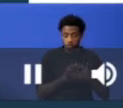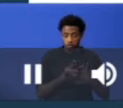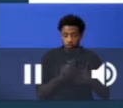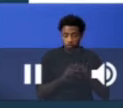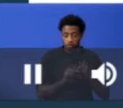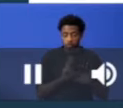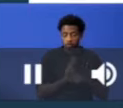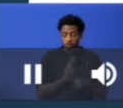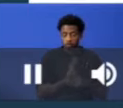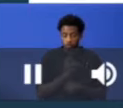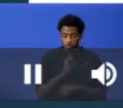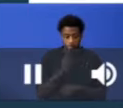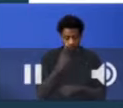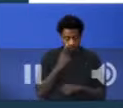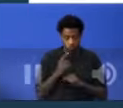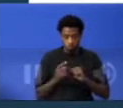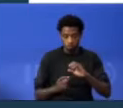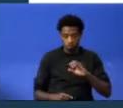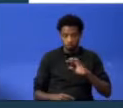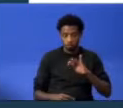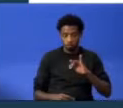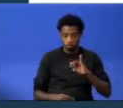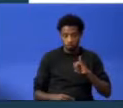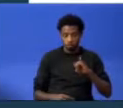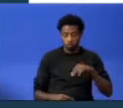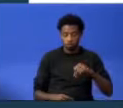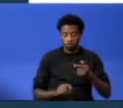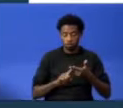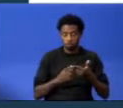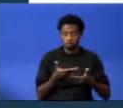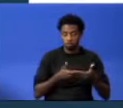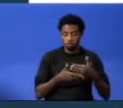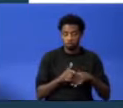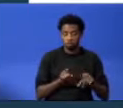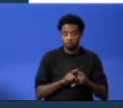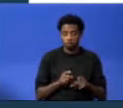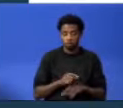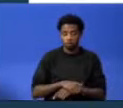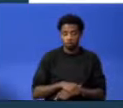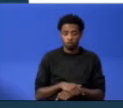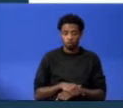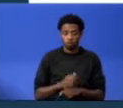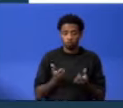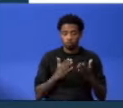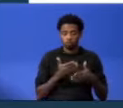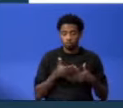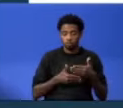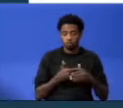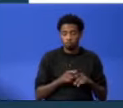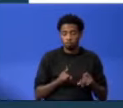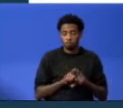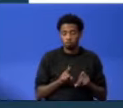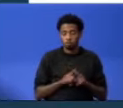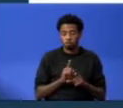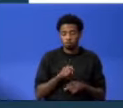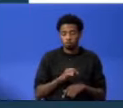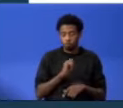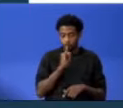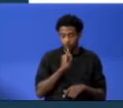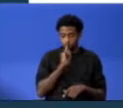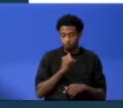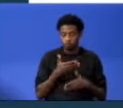actina e miosina e, consequentemente, a interação entre actina e miosina. E nesse processo agora, né, que é o